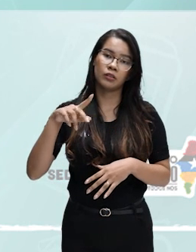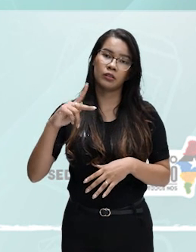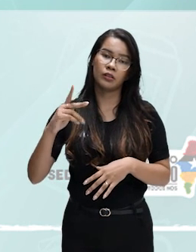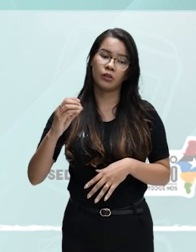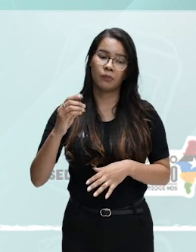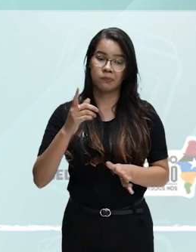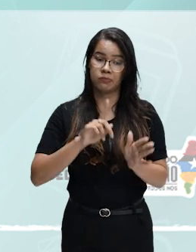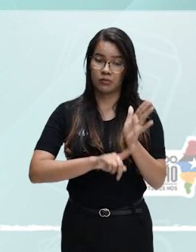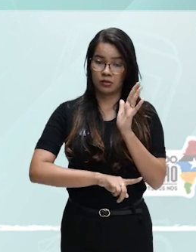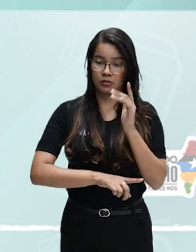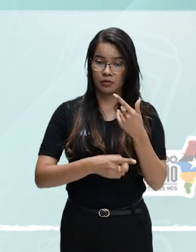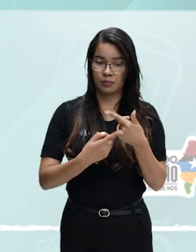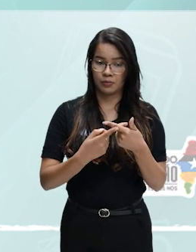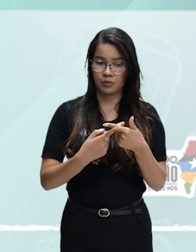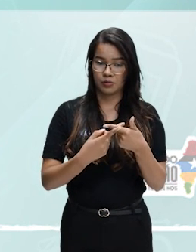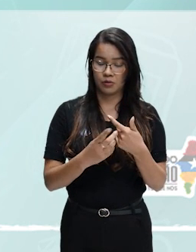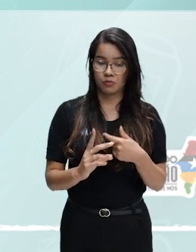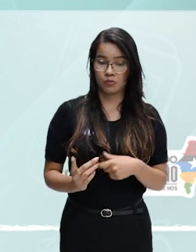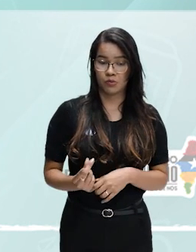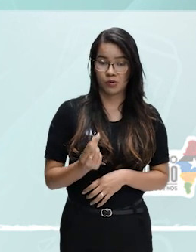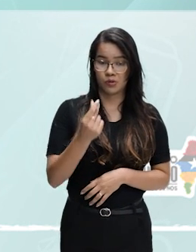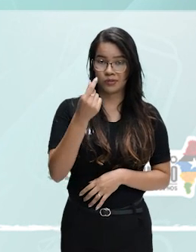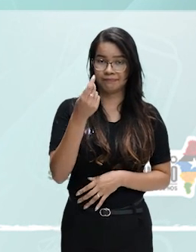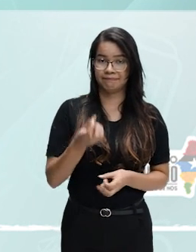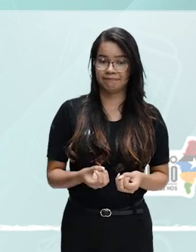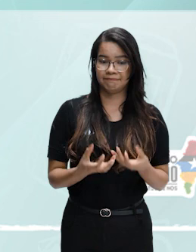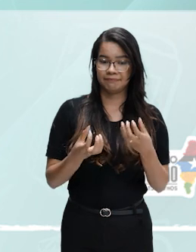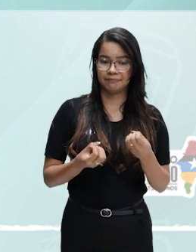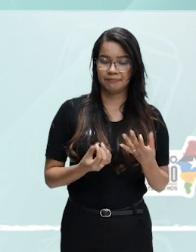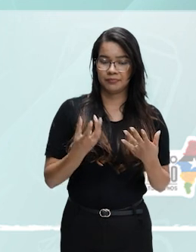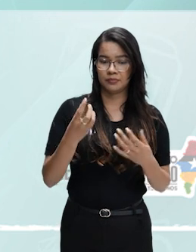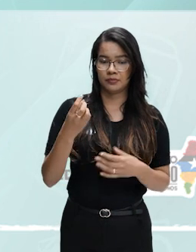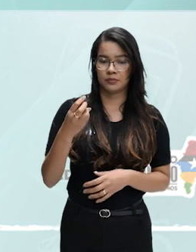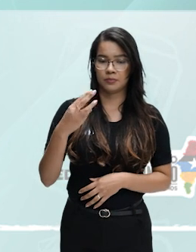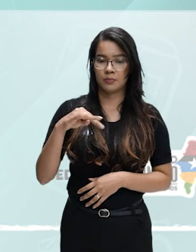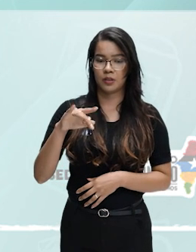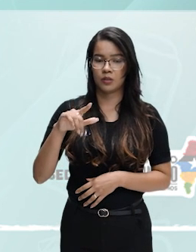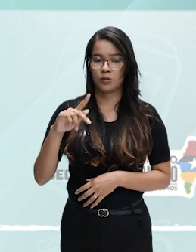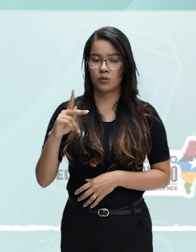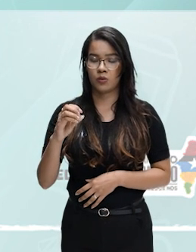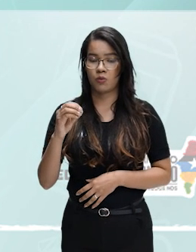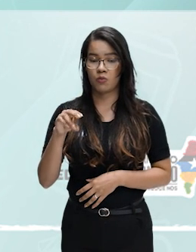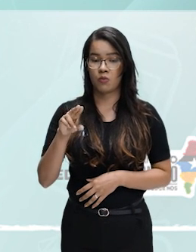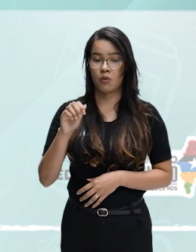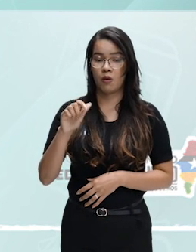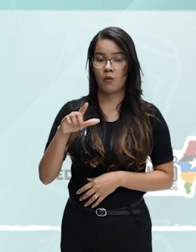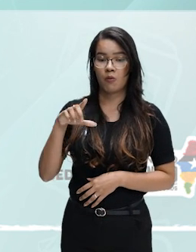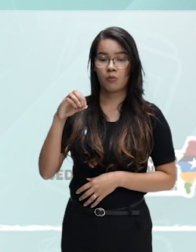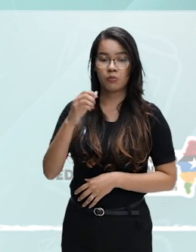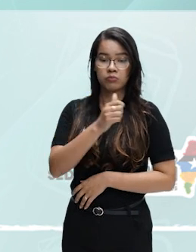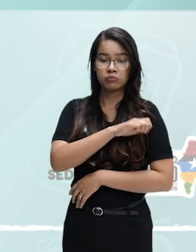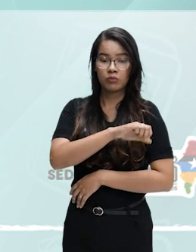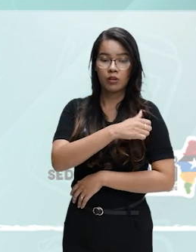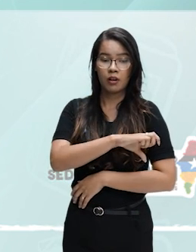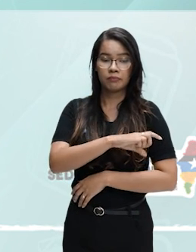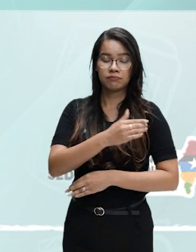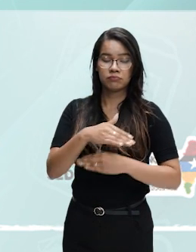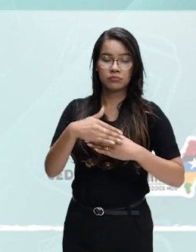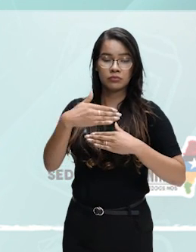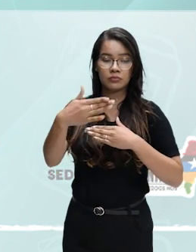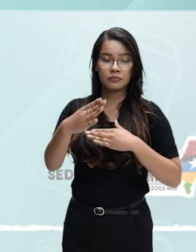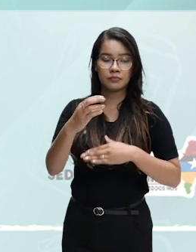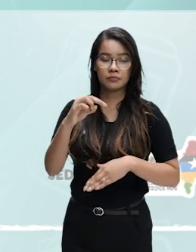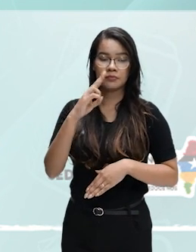Menos eficiente, pois o custo da produção do milho do álcool é a partir a partir da cana é menor que o custo